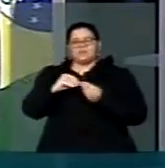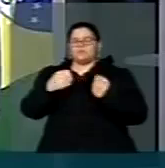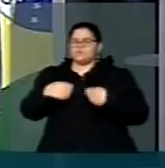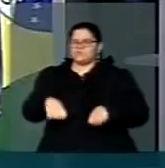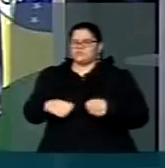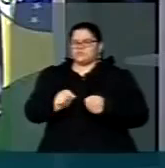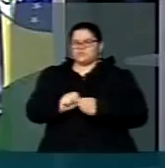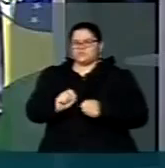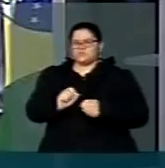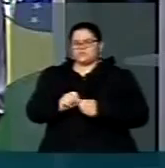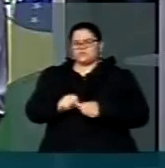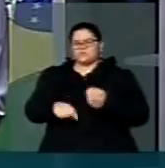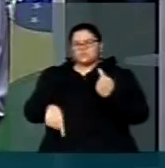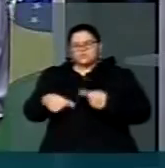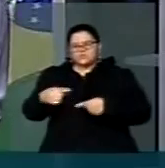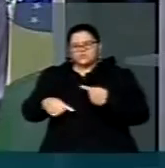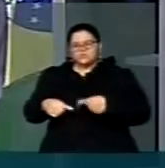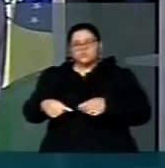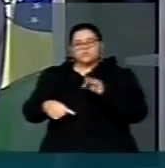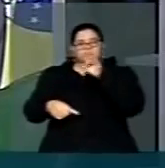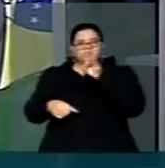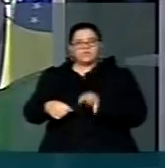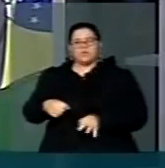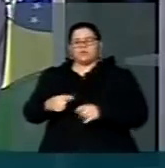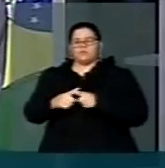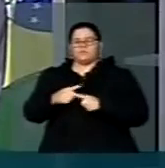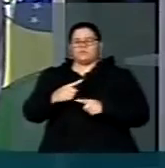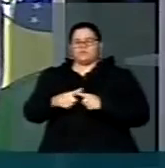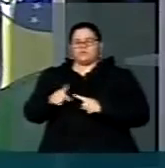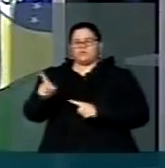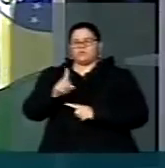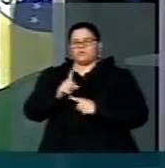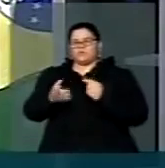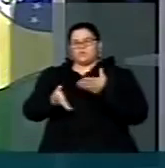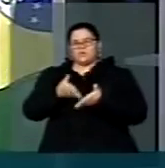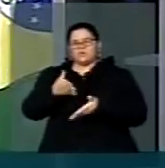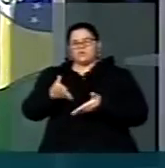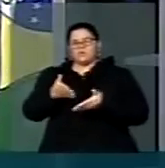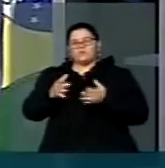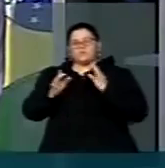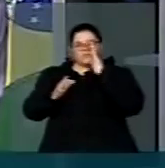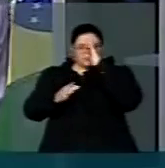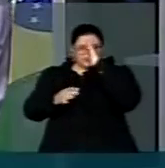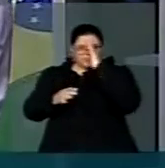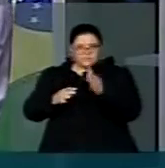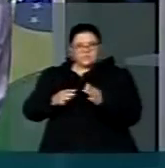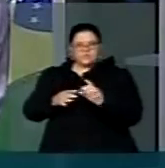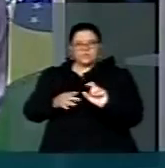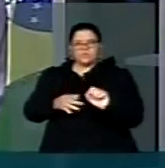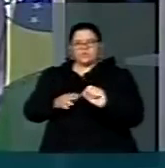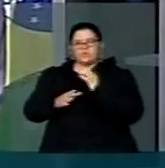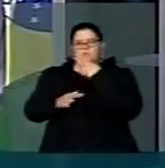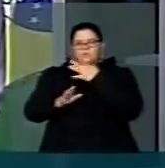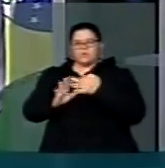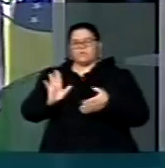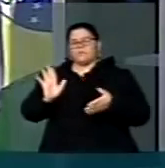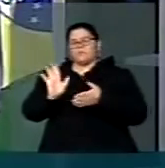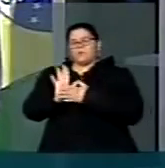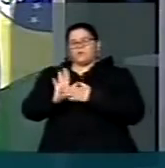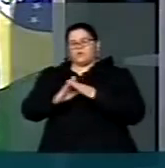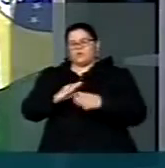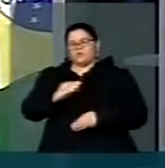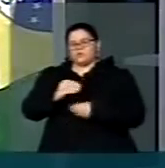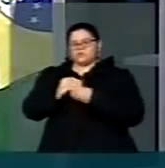tema tão importante. Apesar de não estarmos tratando especificamente de proposta de emenda constitucional para reduzir a maioridade penal,